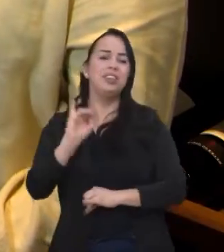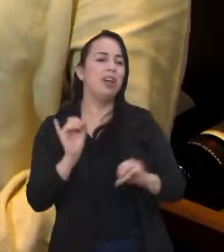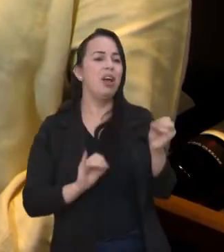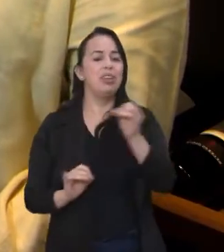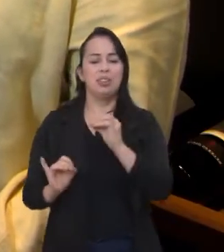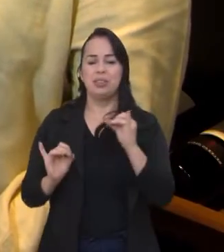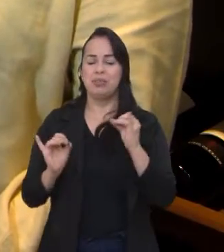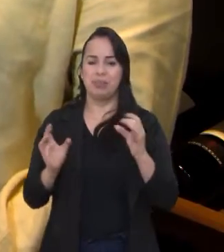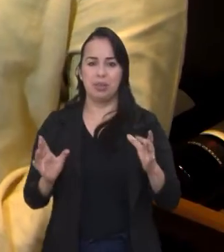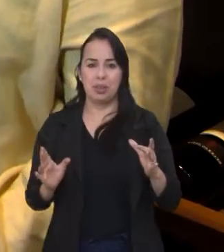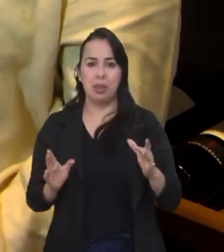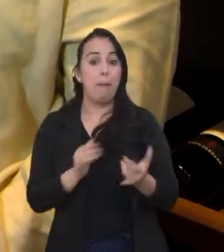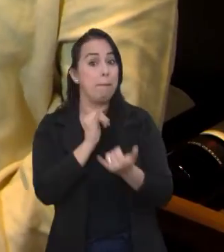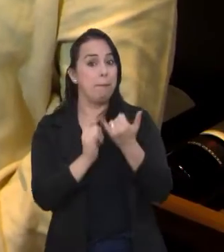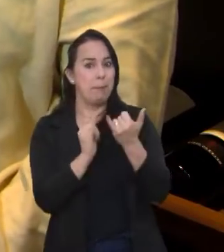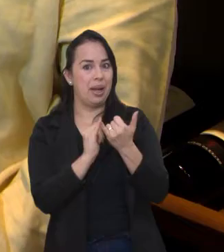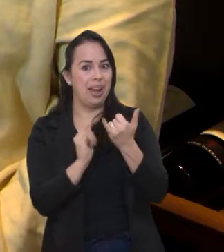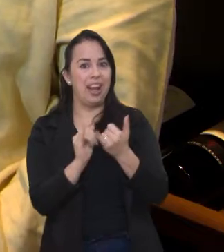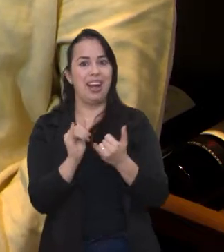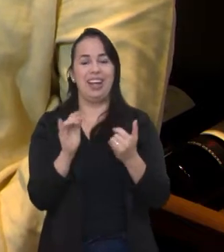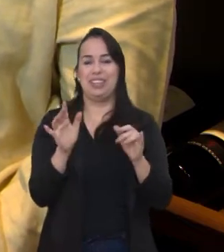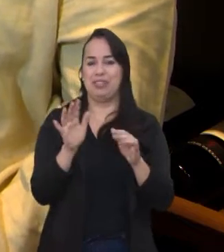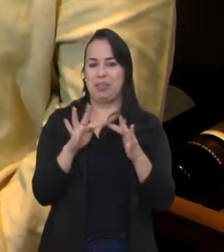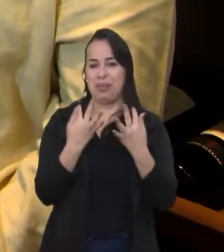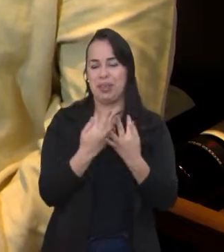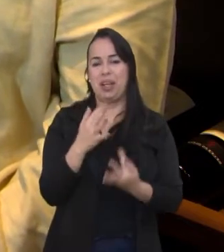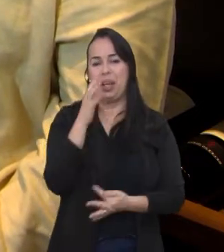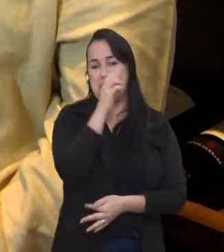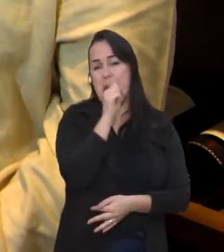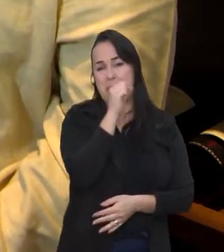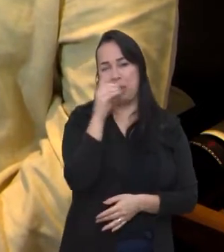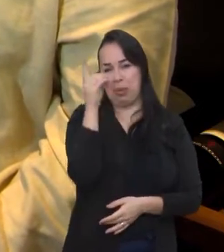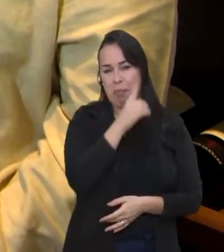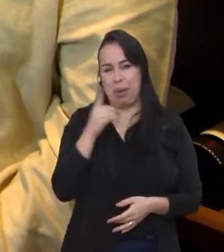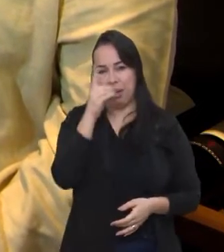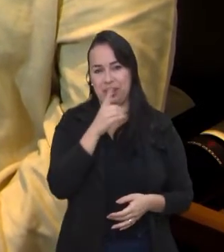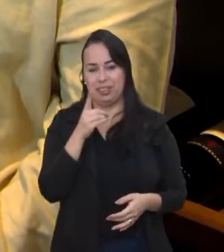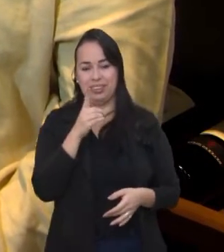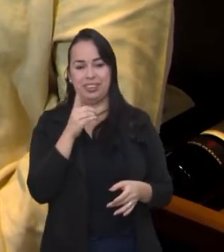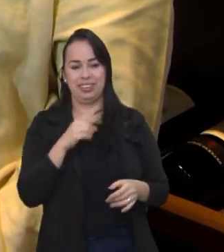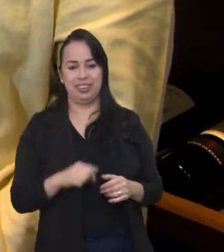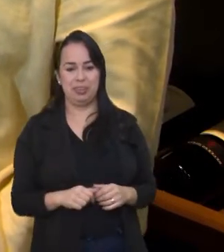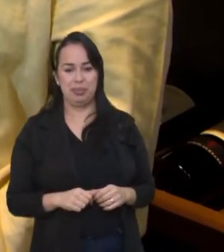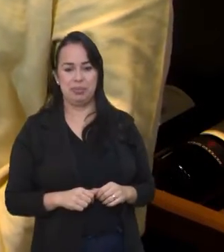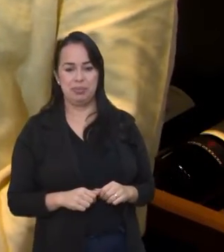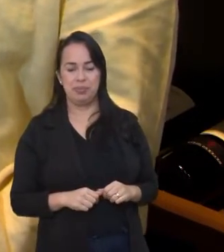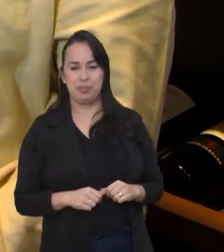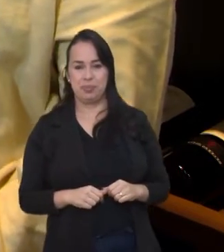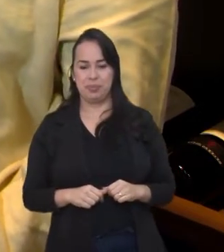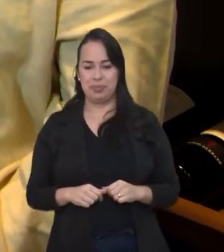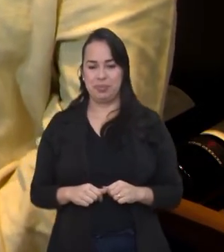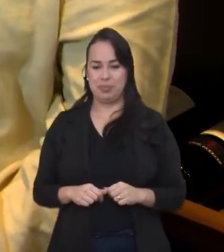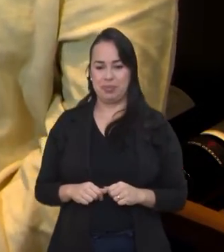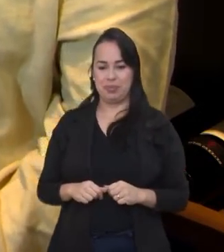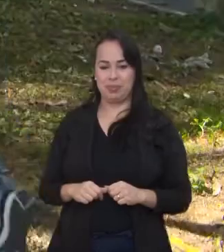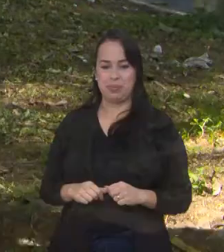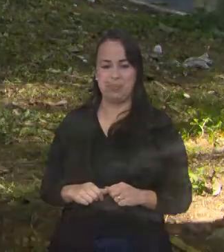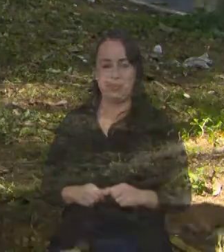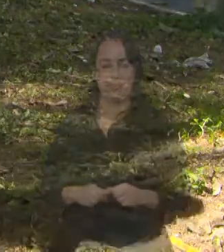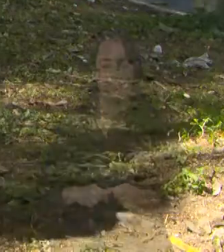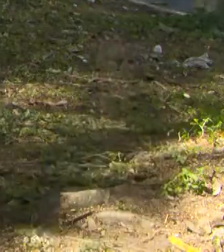Então, virou-se um sábado e domingo, virou um dia de encontros. De encontros, isso mesmo.